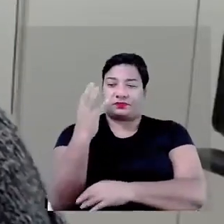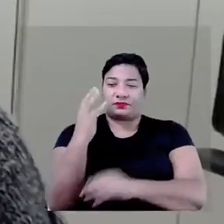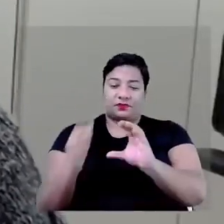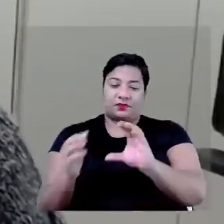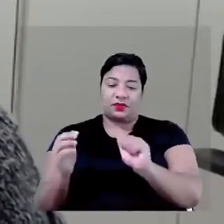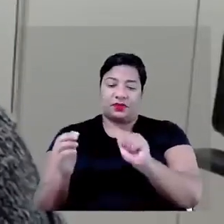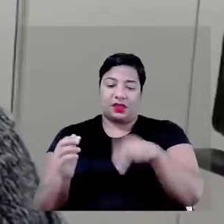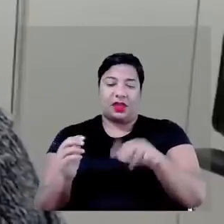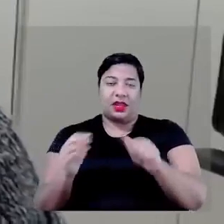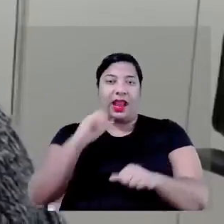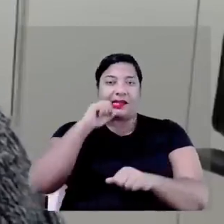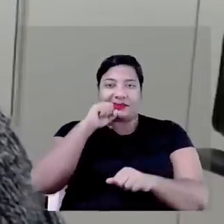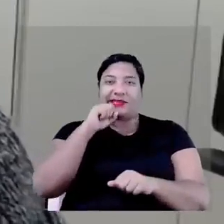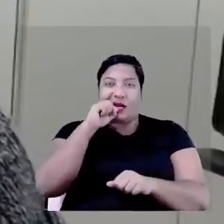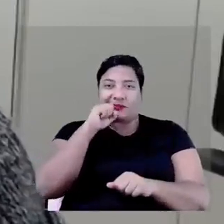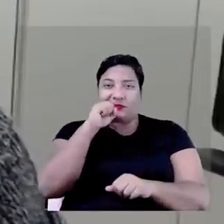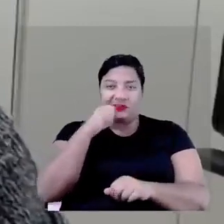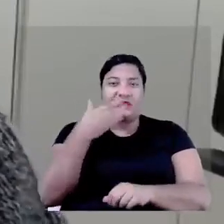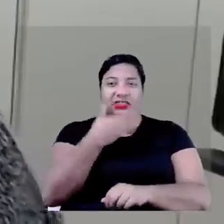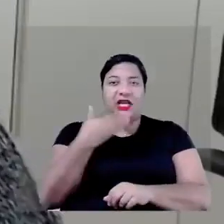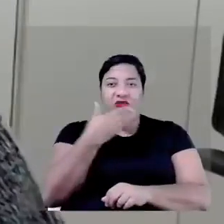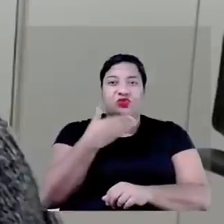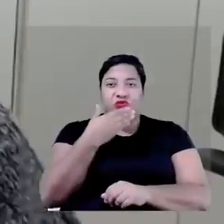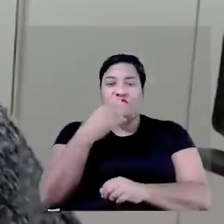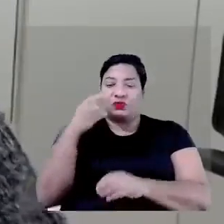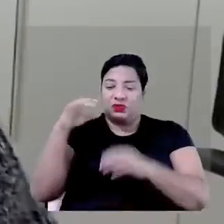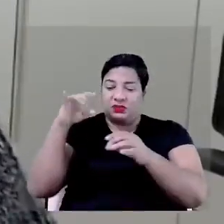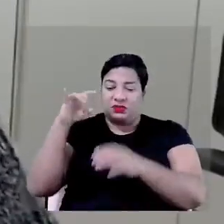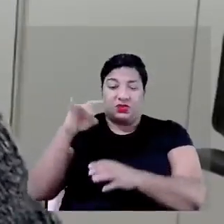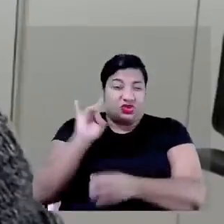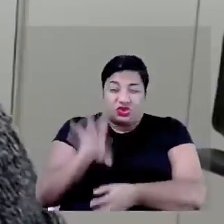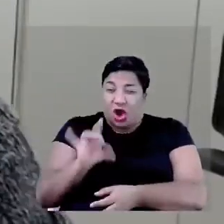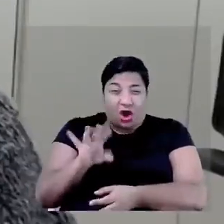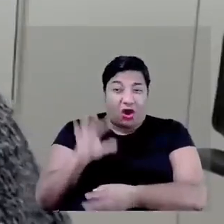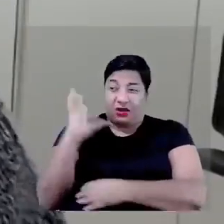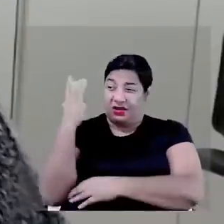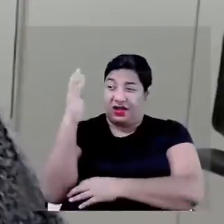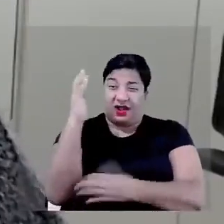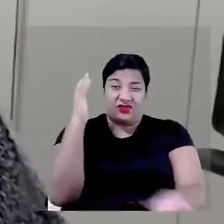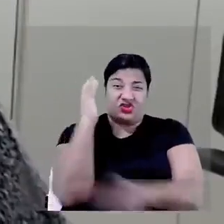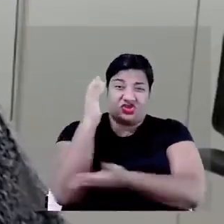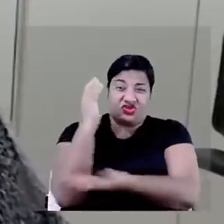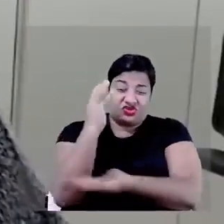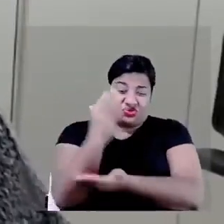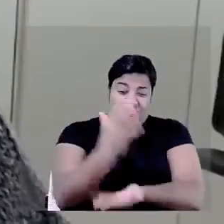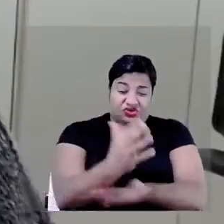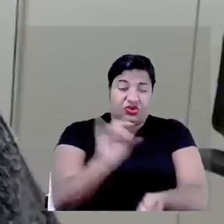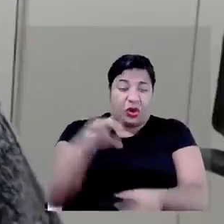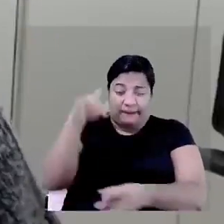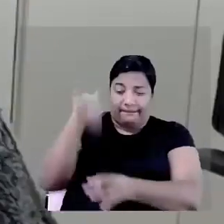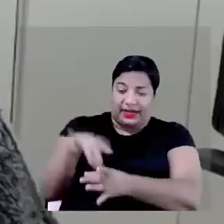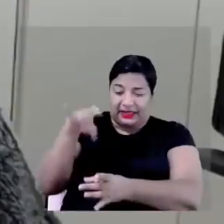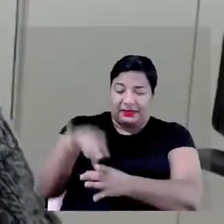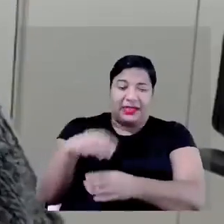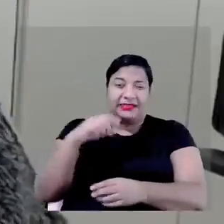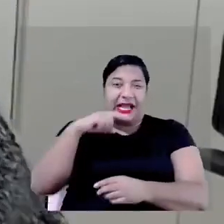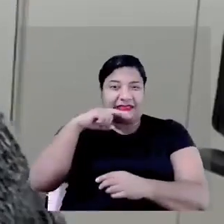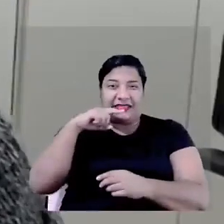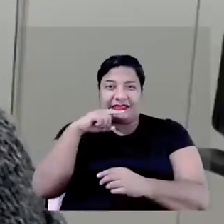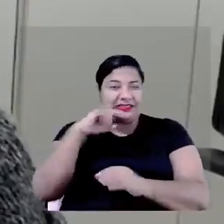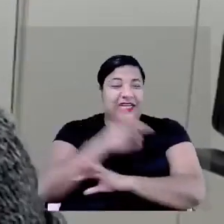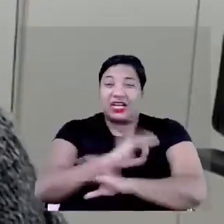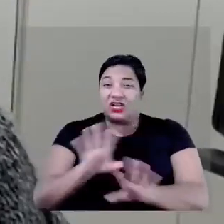à biodiversidade, por exemplo. Então, se desmata mata atlântica, por exemplo, para cultivo de etanol. Então, isso também não é